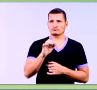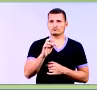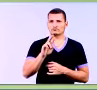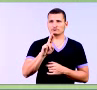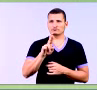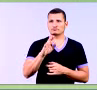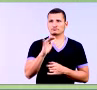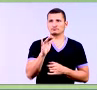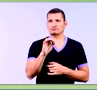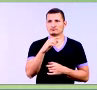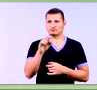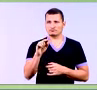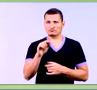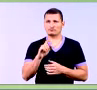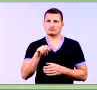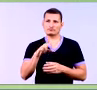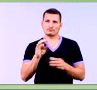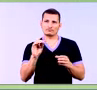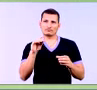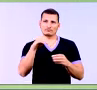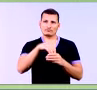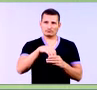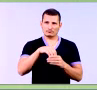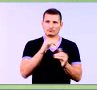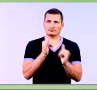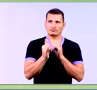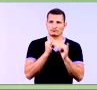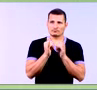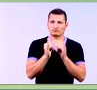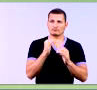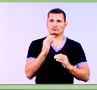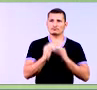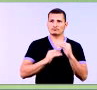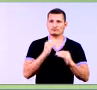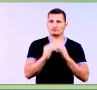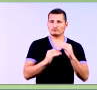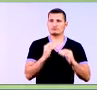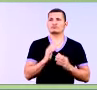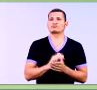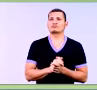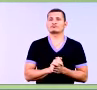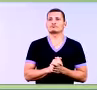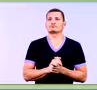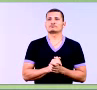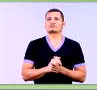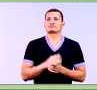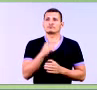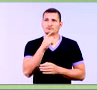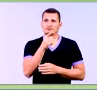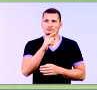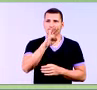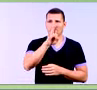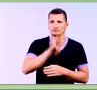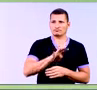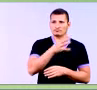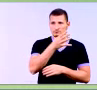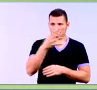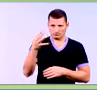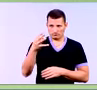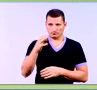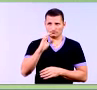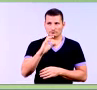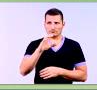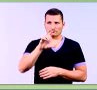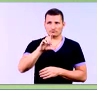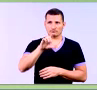serve para incluir uma informação no banco de dados. Neste caso, na tabela cliente.